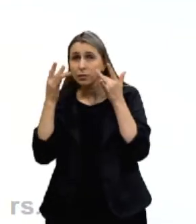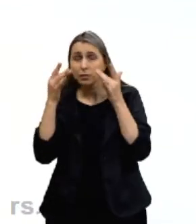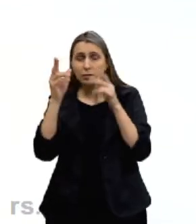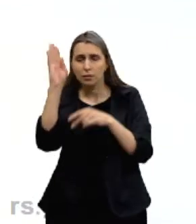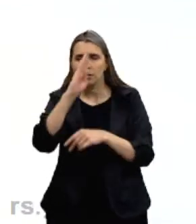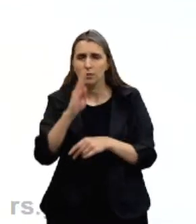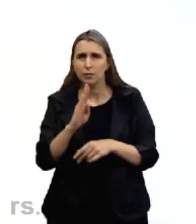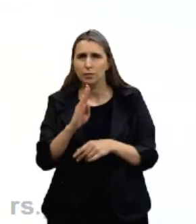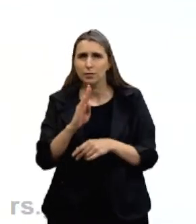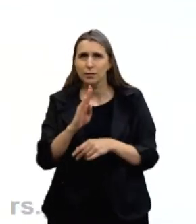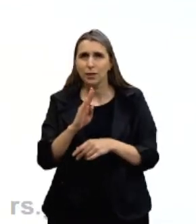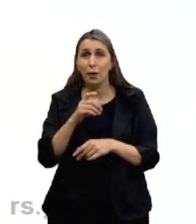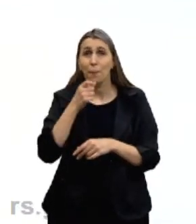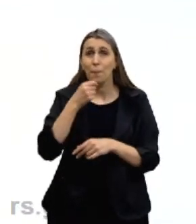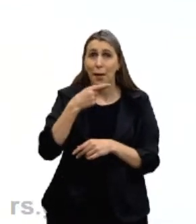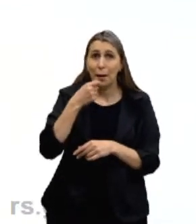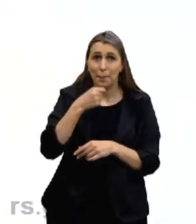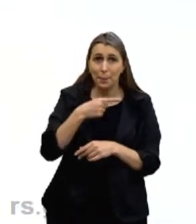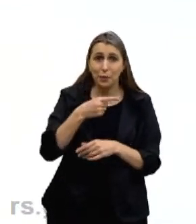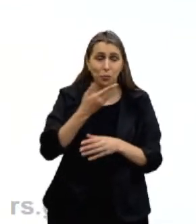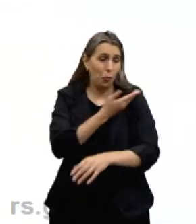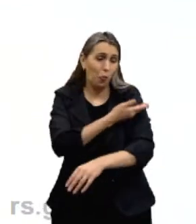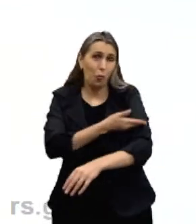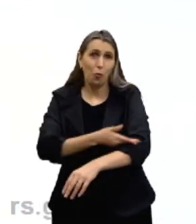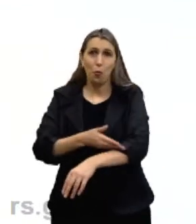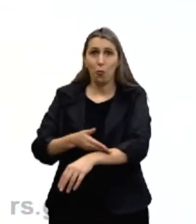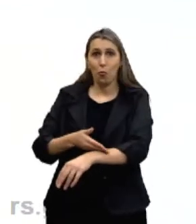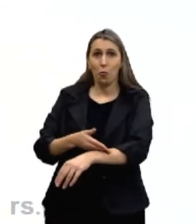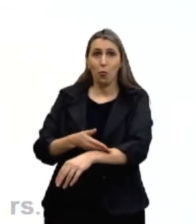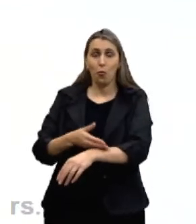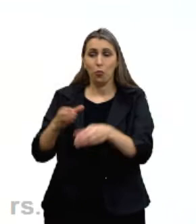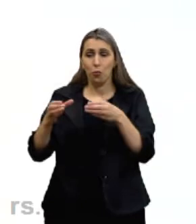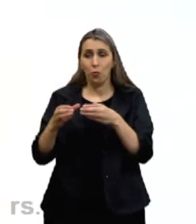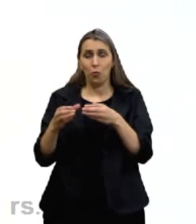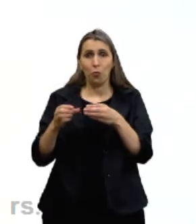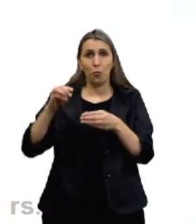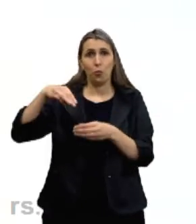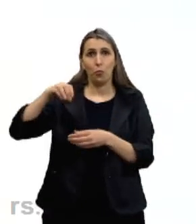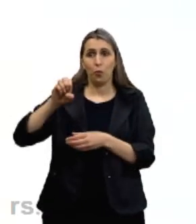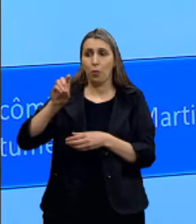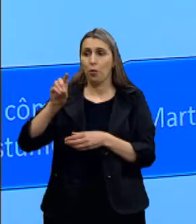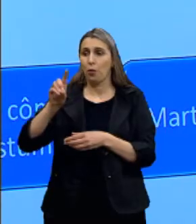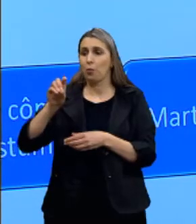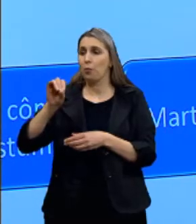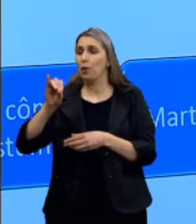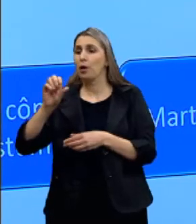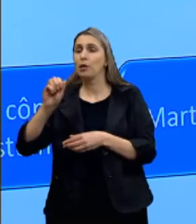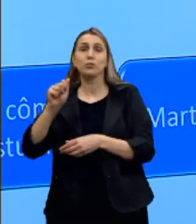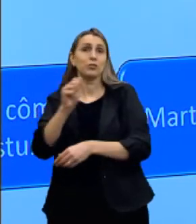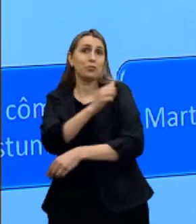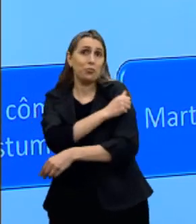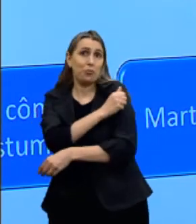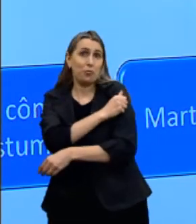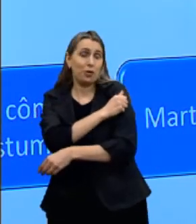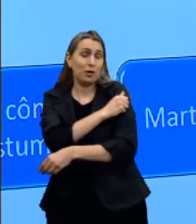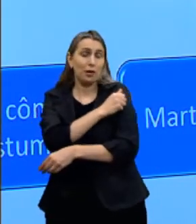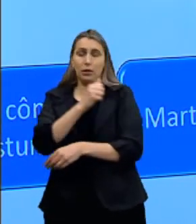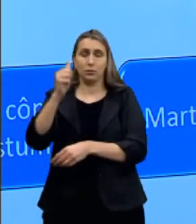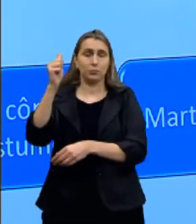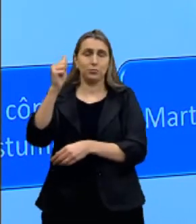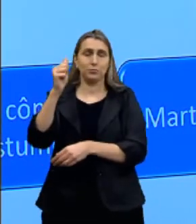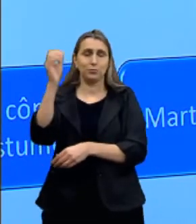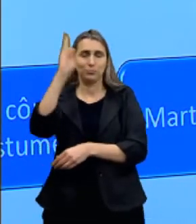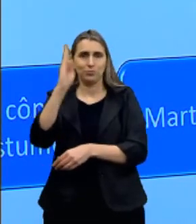mas é uma sátira a gente dos costumes da classe média do Rio de Janeiro e tentando representar